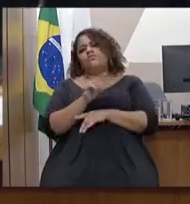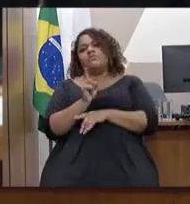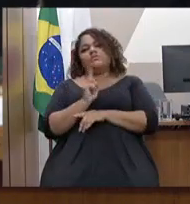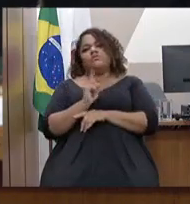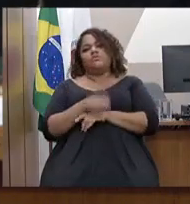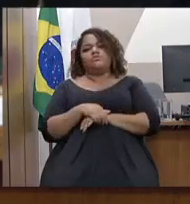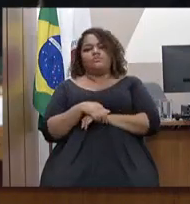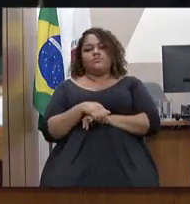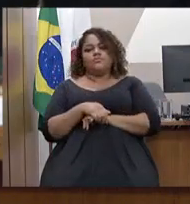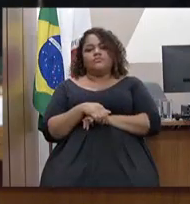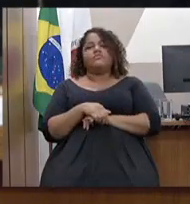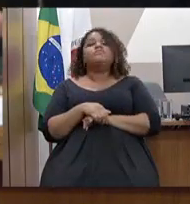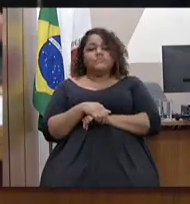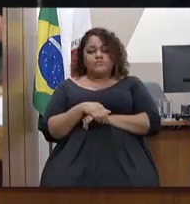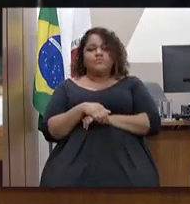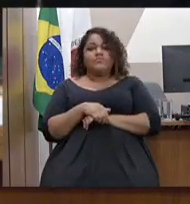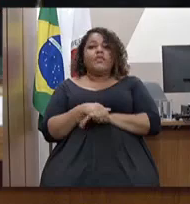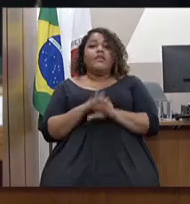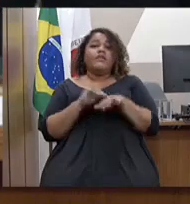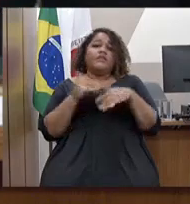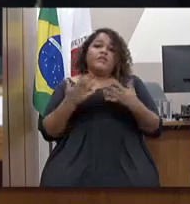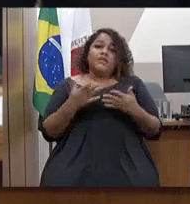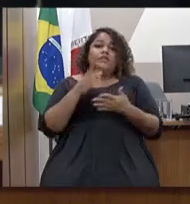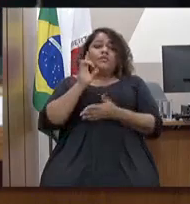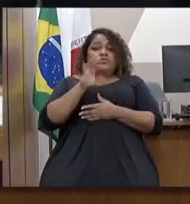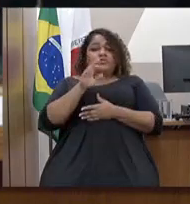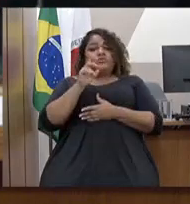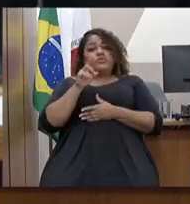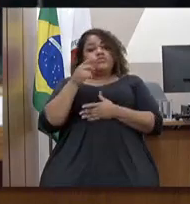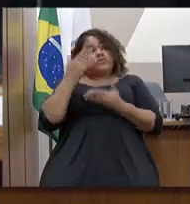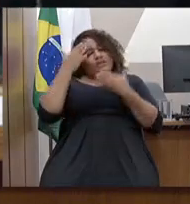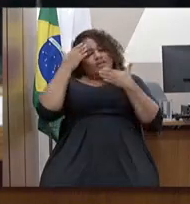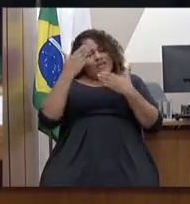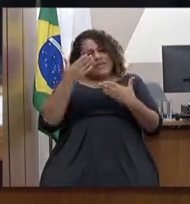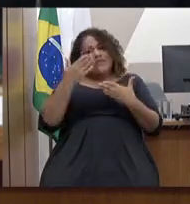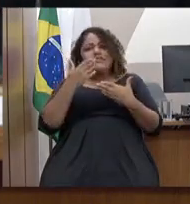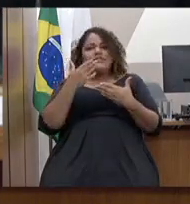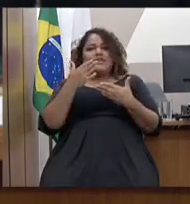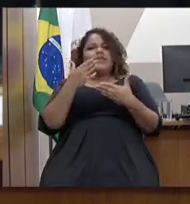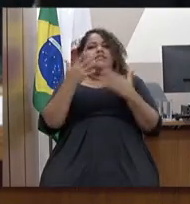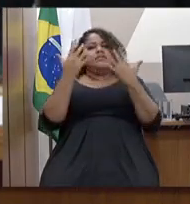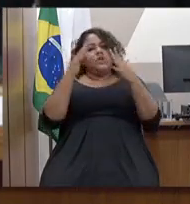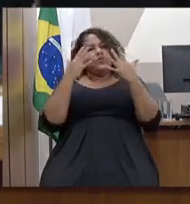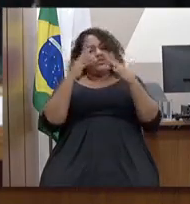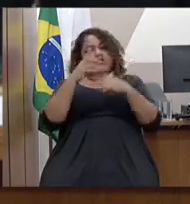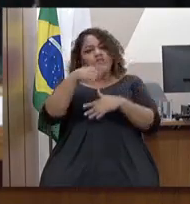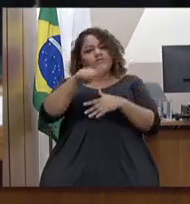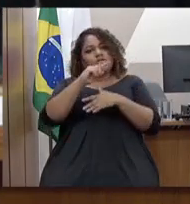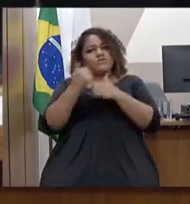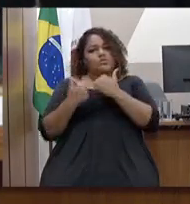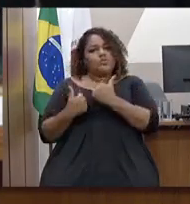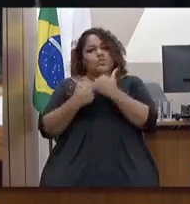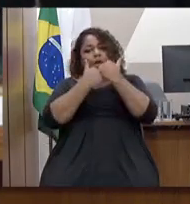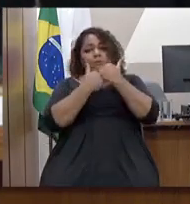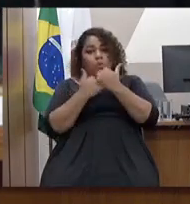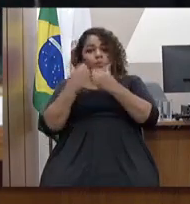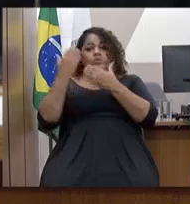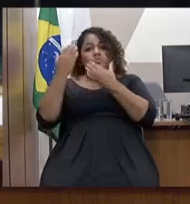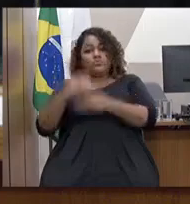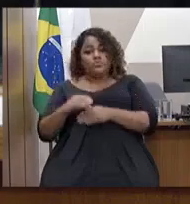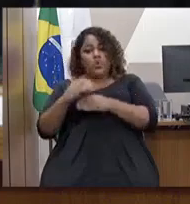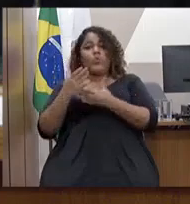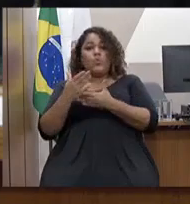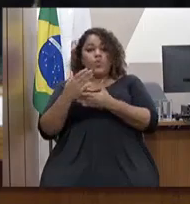desenvolver fora disso assim eu só tenho que elogiar né agradecer o apoio de vocês em relação à questão do concurso para